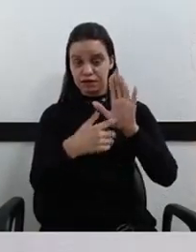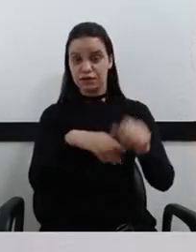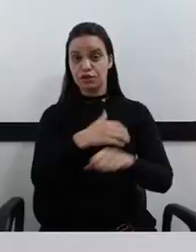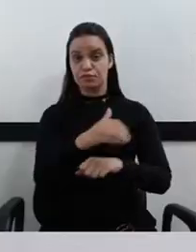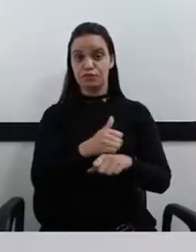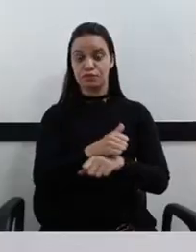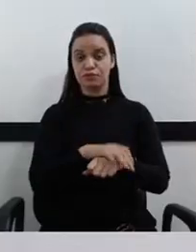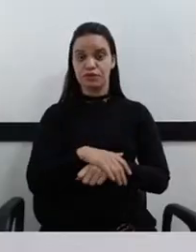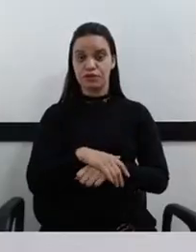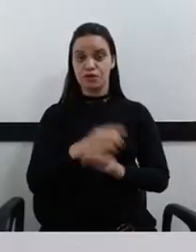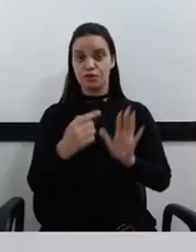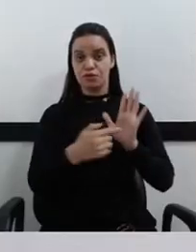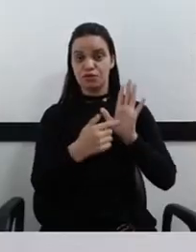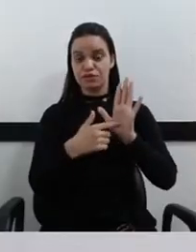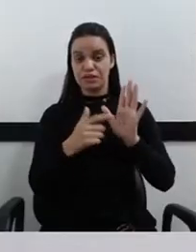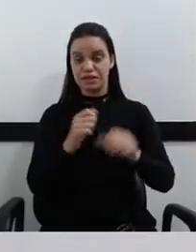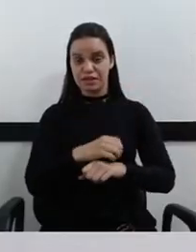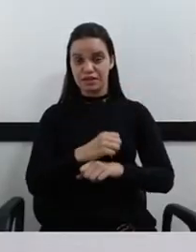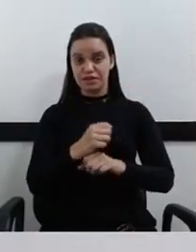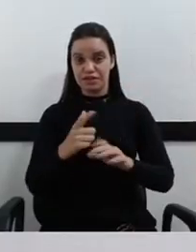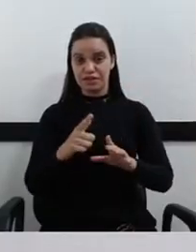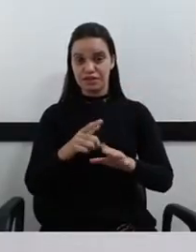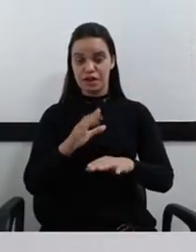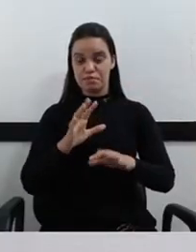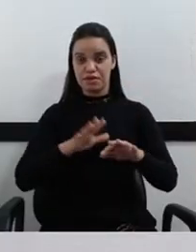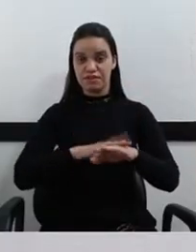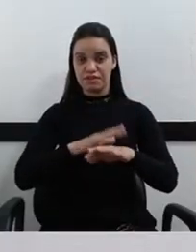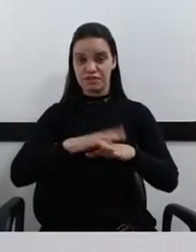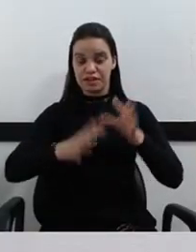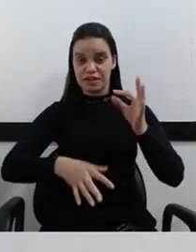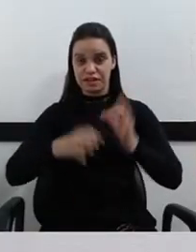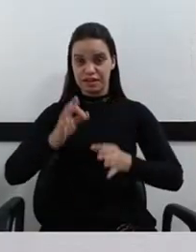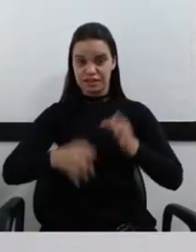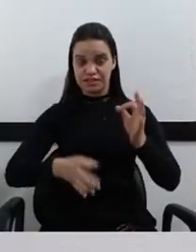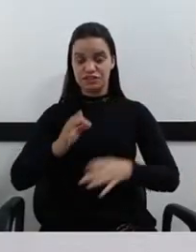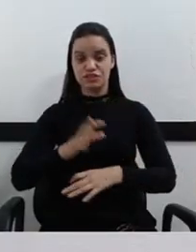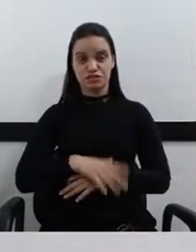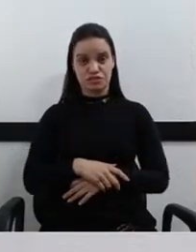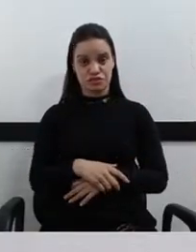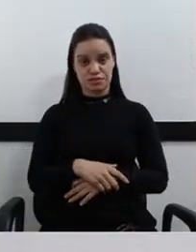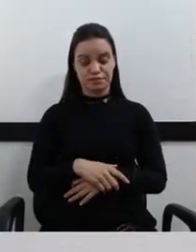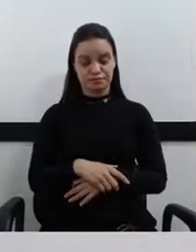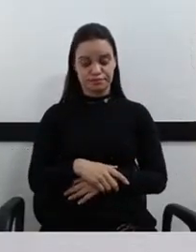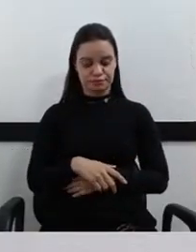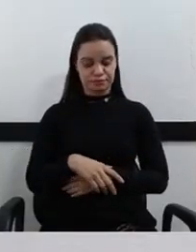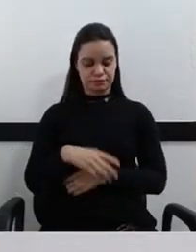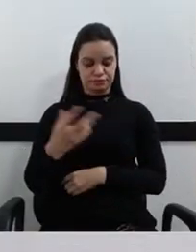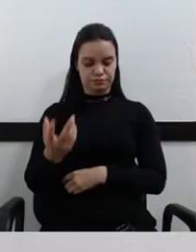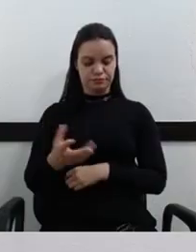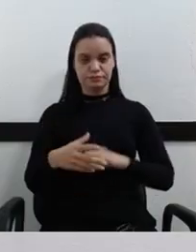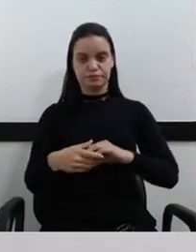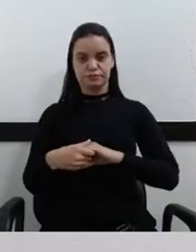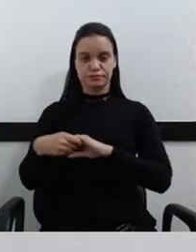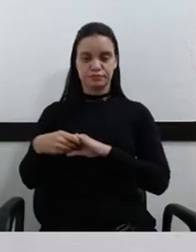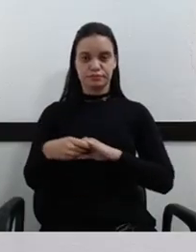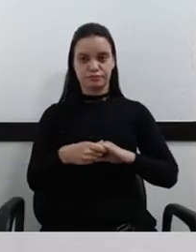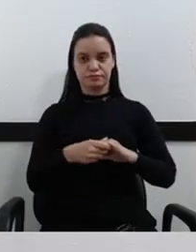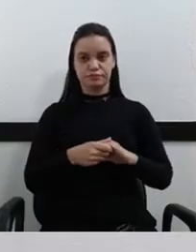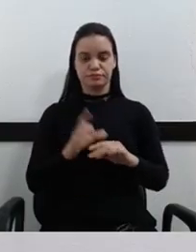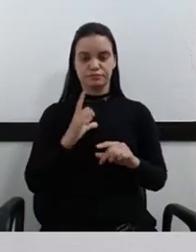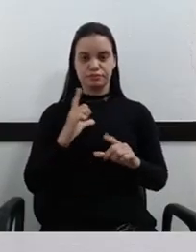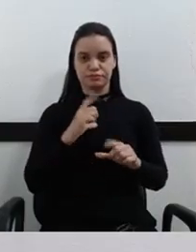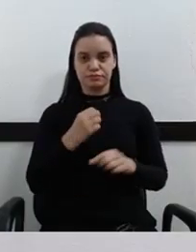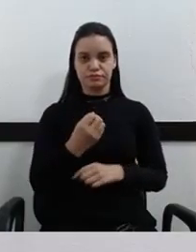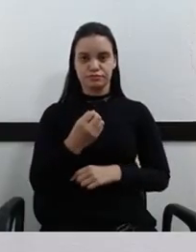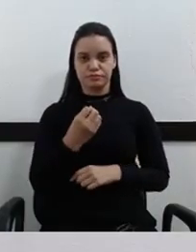profissional, com destaque para atuação no programa Fazendo Justiça do Conselho Nacional de Justiça, CNJ. Cumpridos os requisitos previstos na